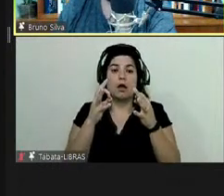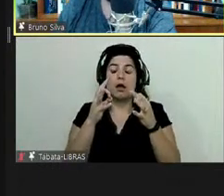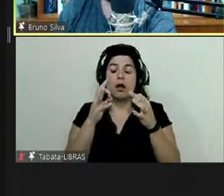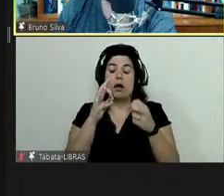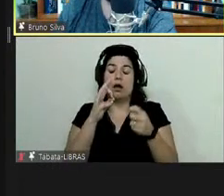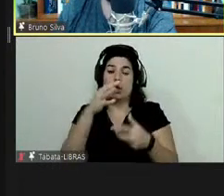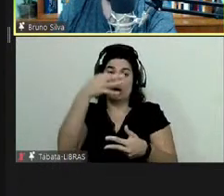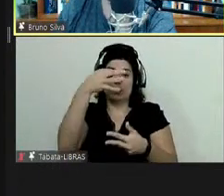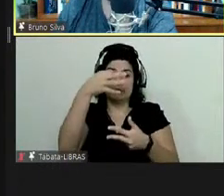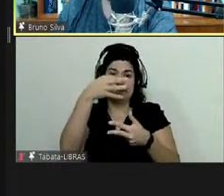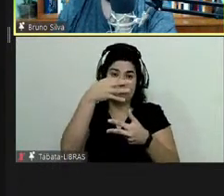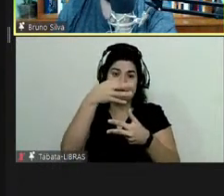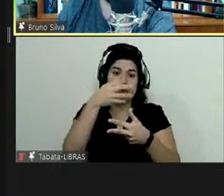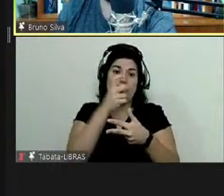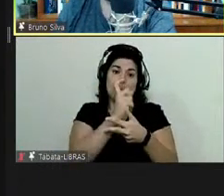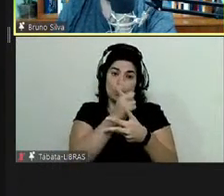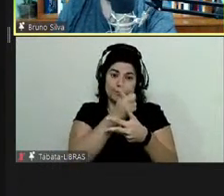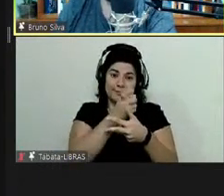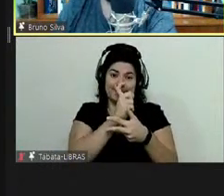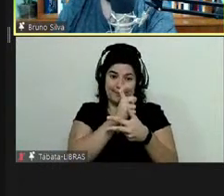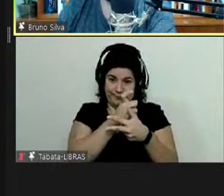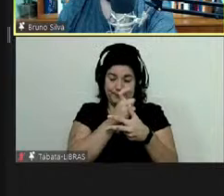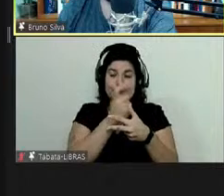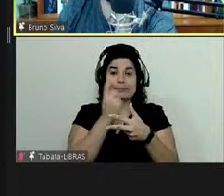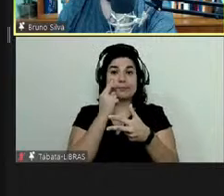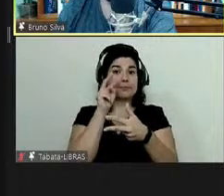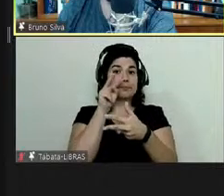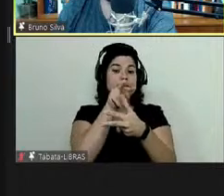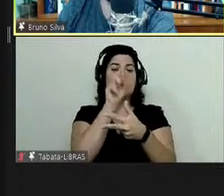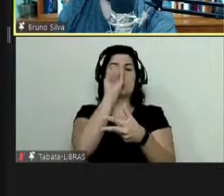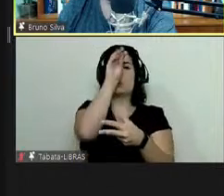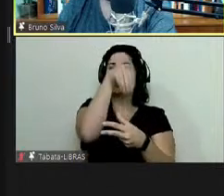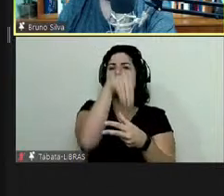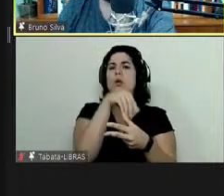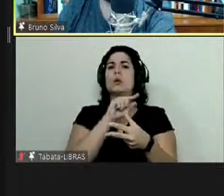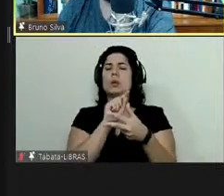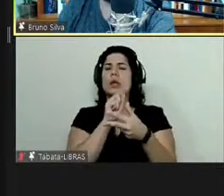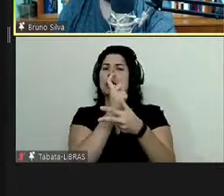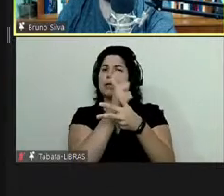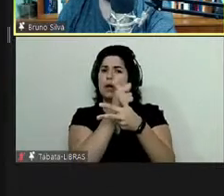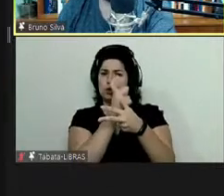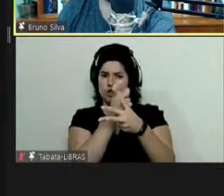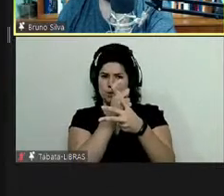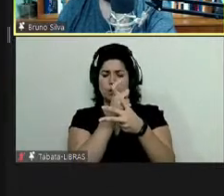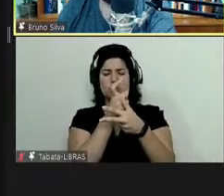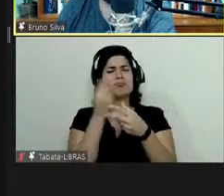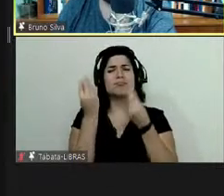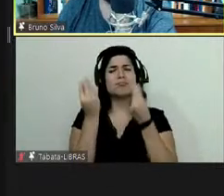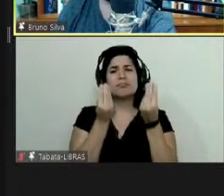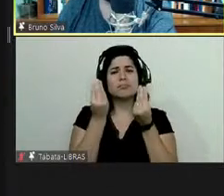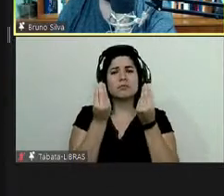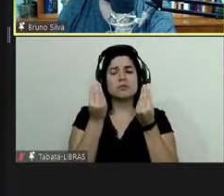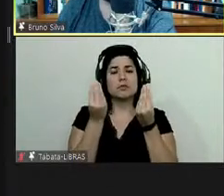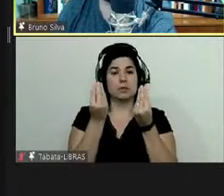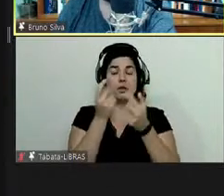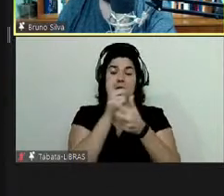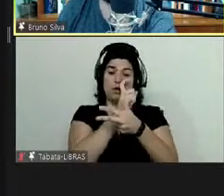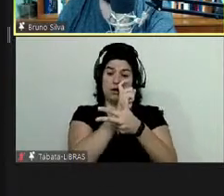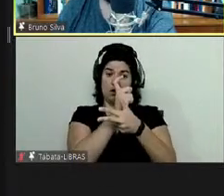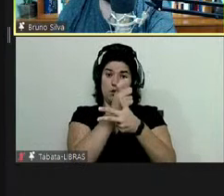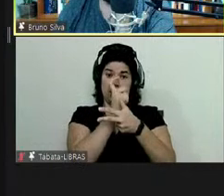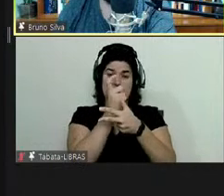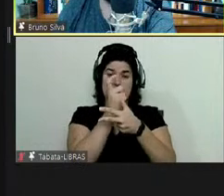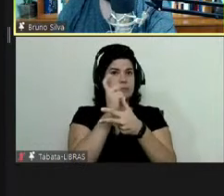a gente olha para o papai creme aqui quando a gente olha para dentro do Poder Executivo por exemplo né Como assim professor O Poder Executivo